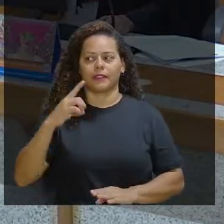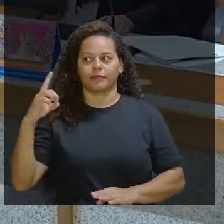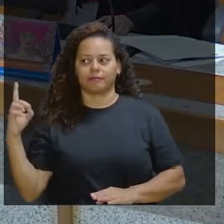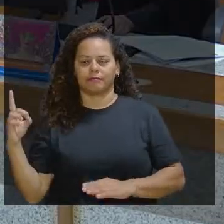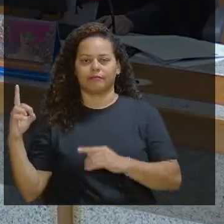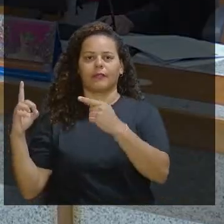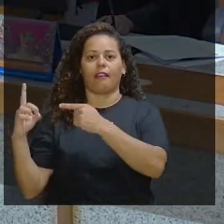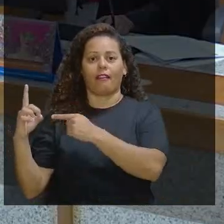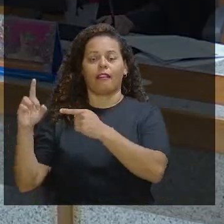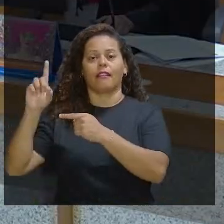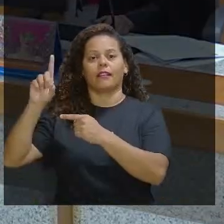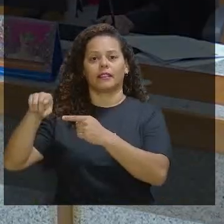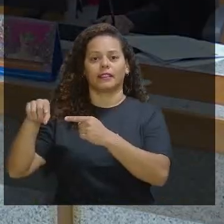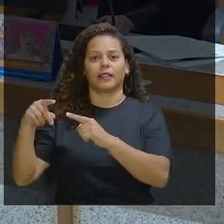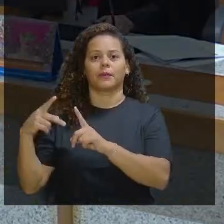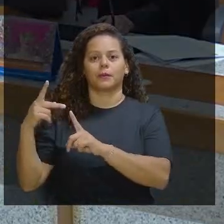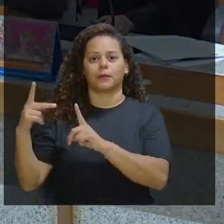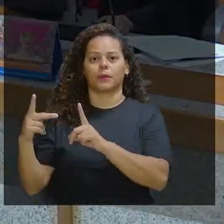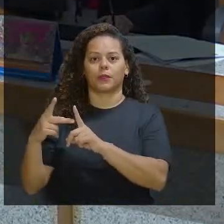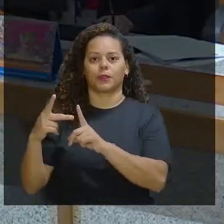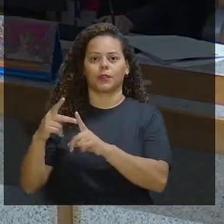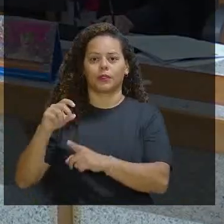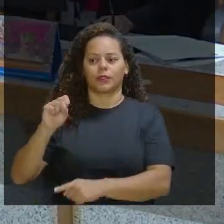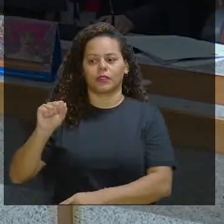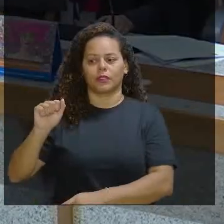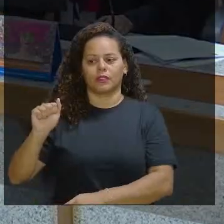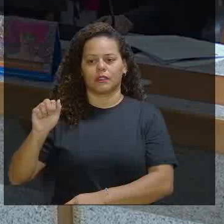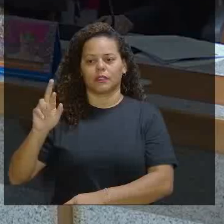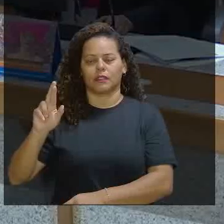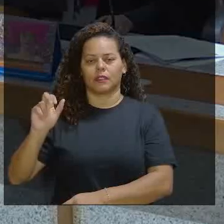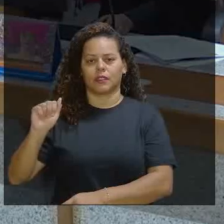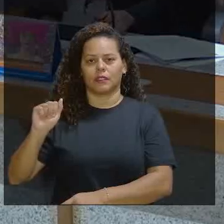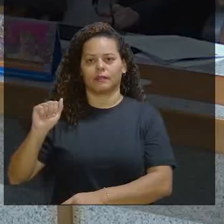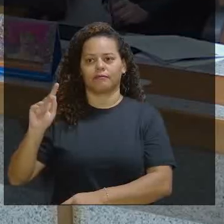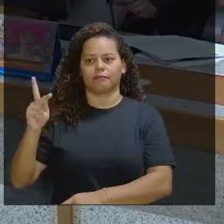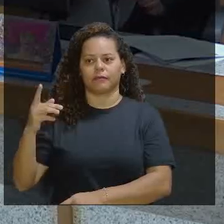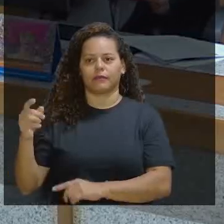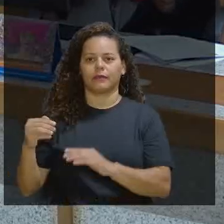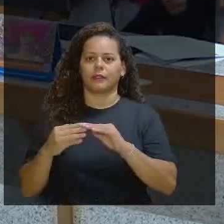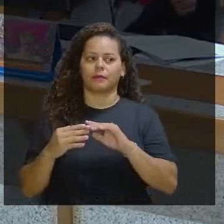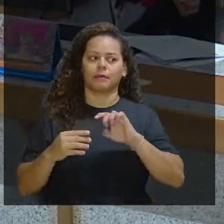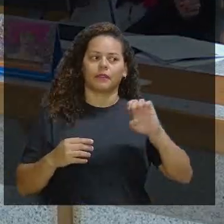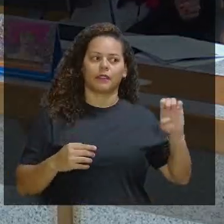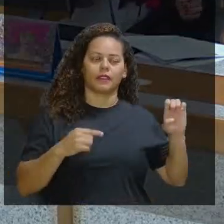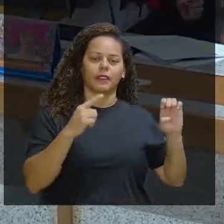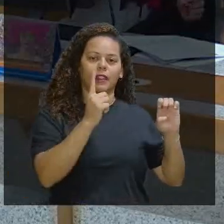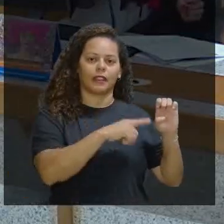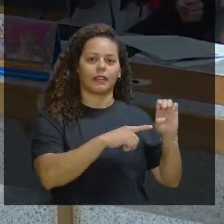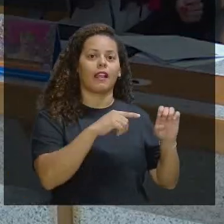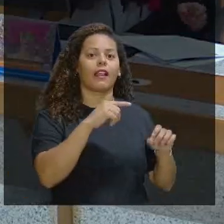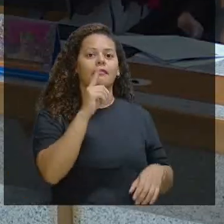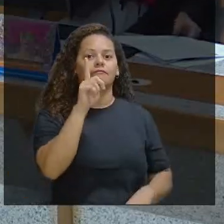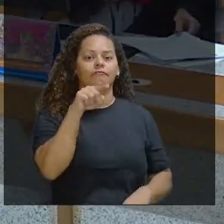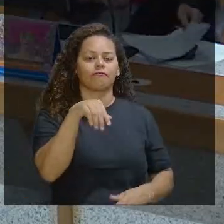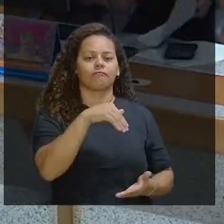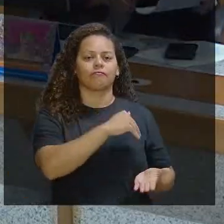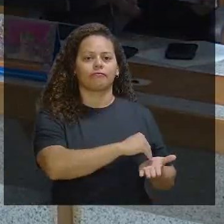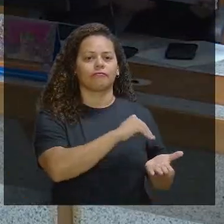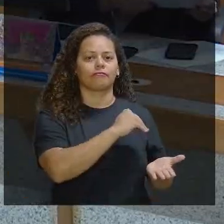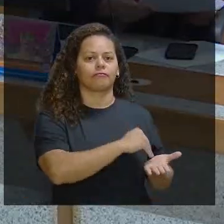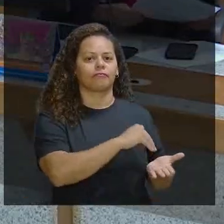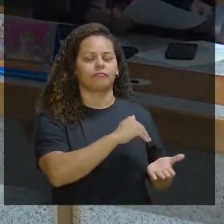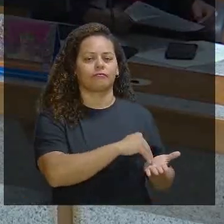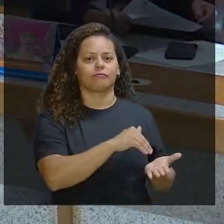está a Procuradora Regional Eleitoral, a doutora Sara Cavalcante, e à minha esquerda, a secretária judiciária,